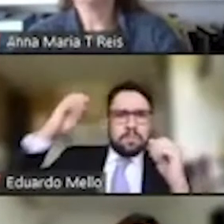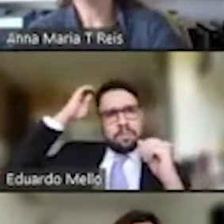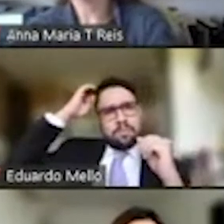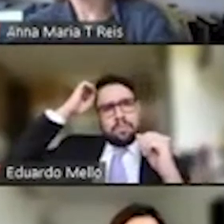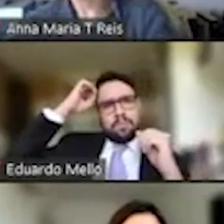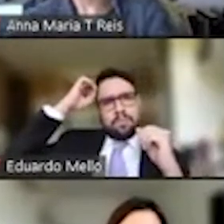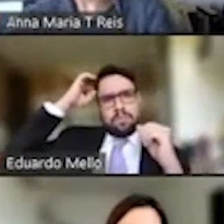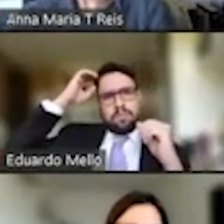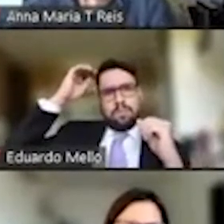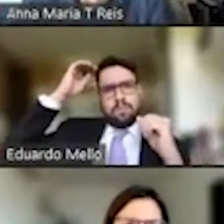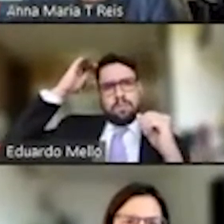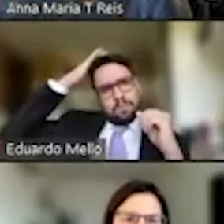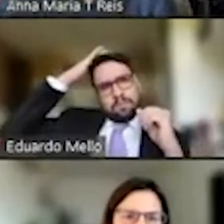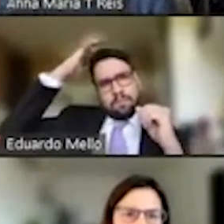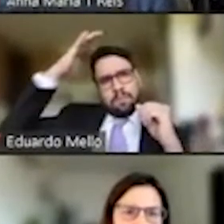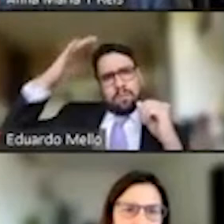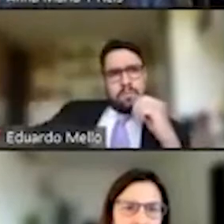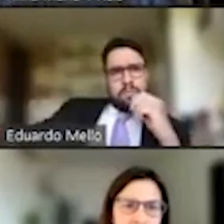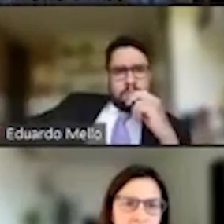senhores e